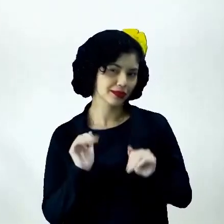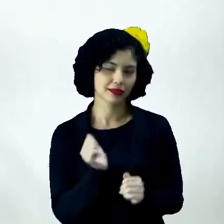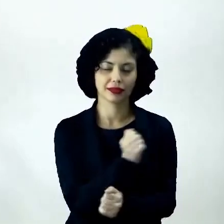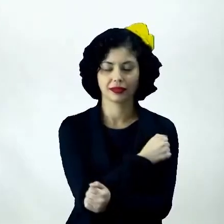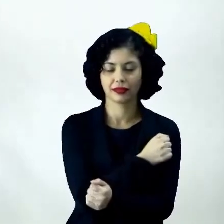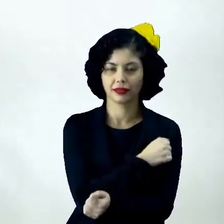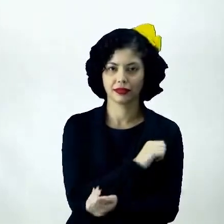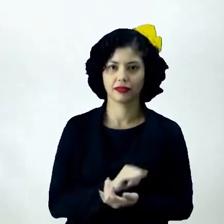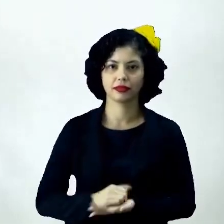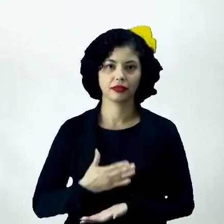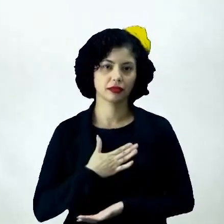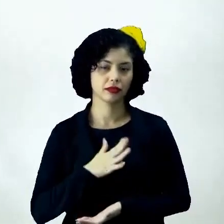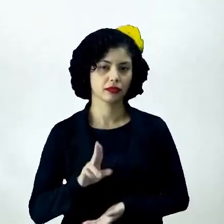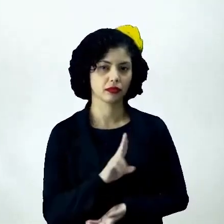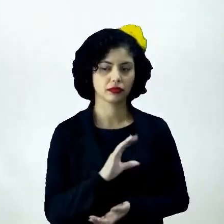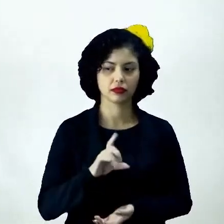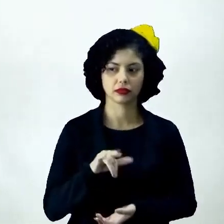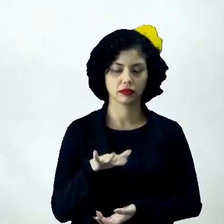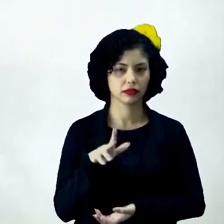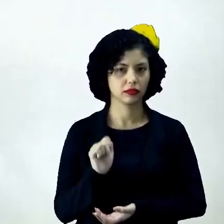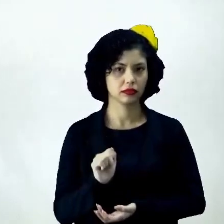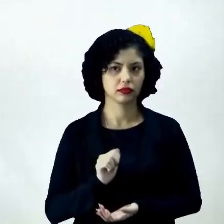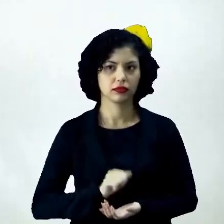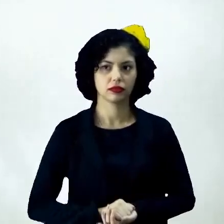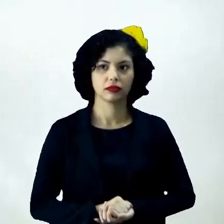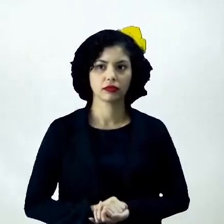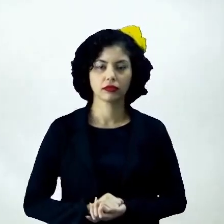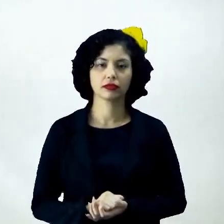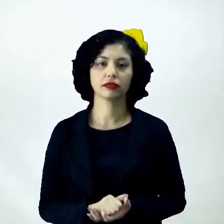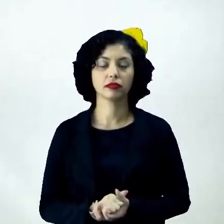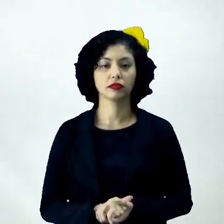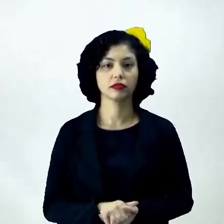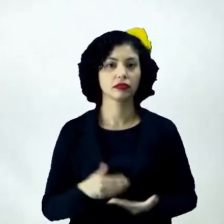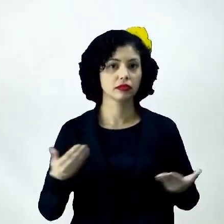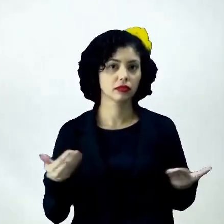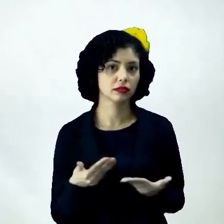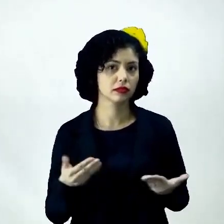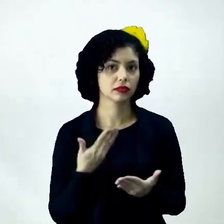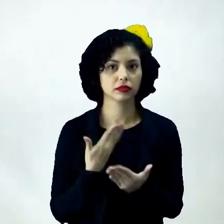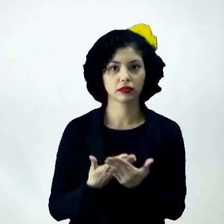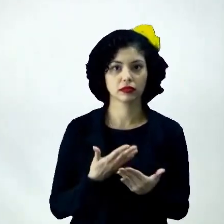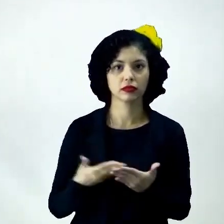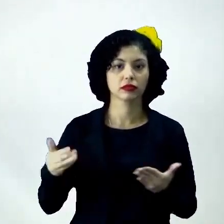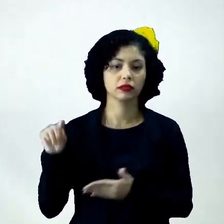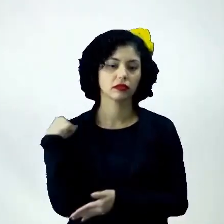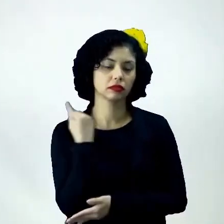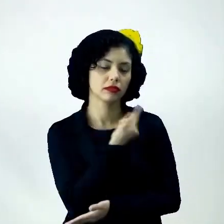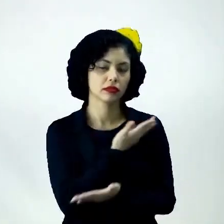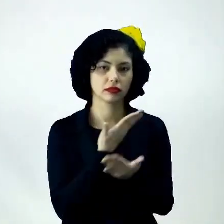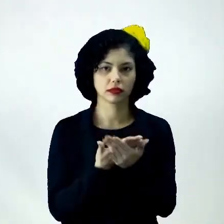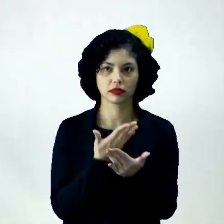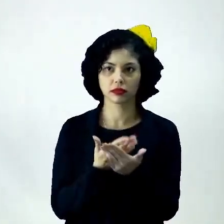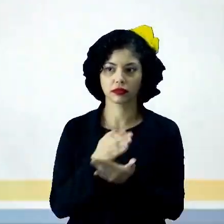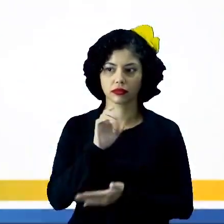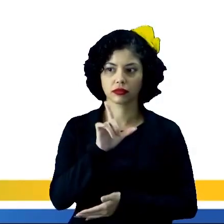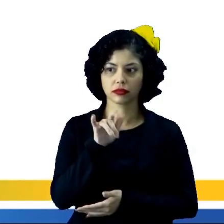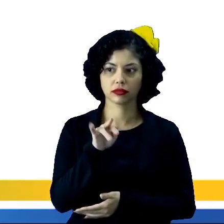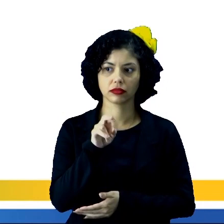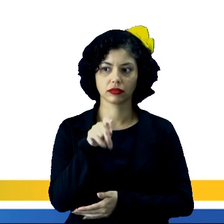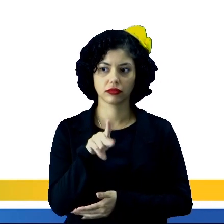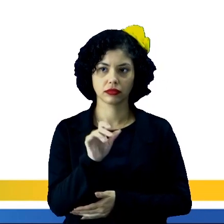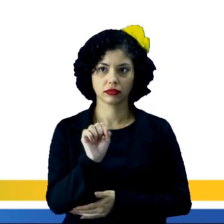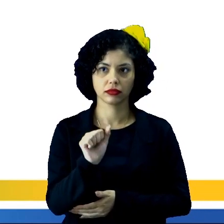Hello students, my name is Camila. Olá alunos, meu nome é Camila e na aula de hoje nós iremos estudar